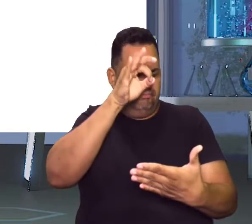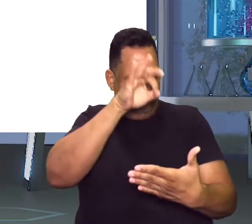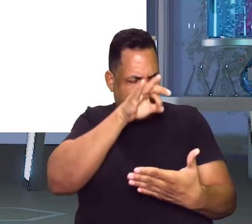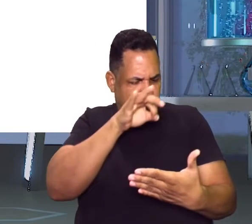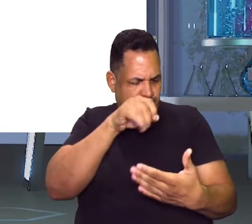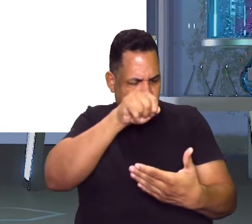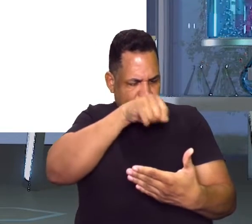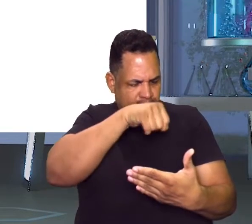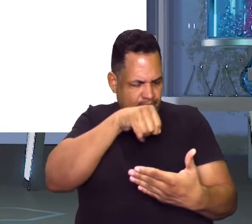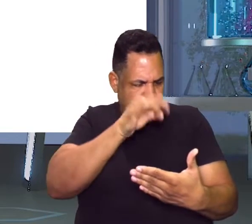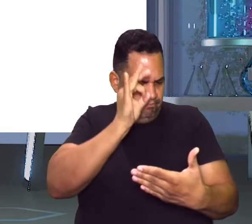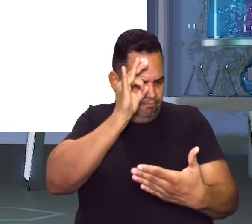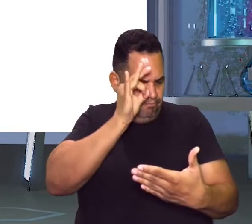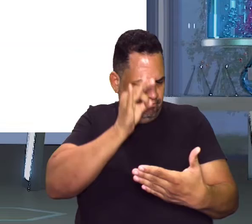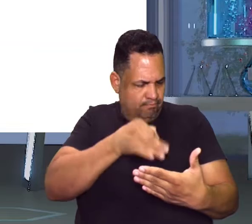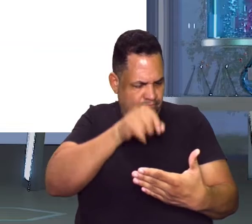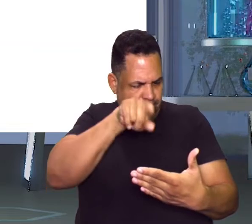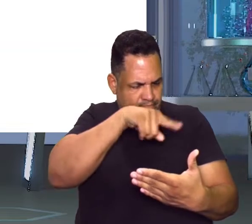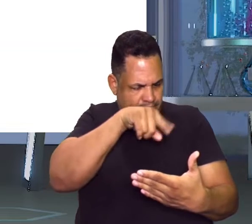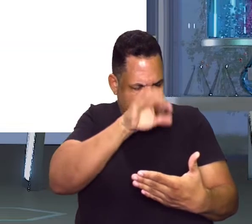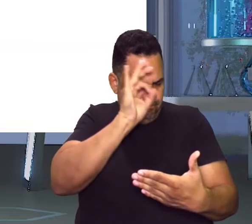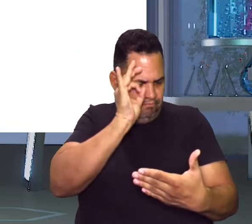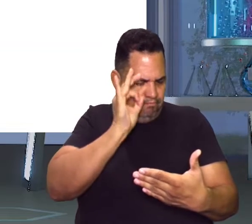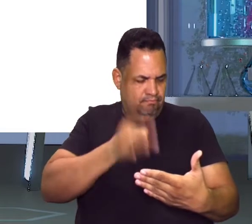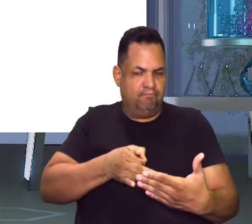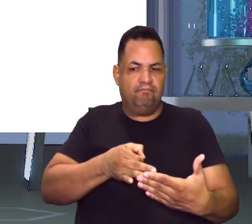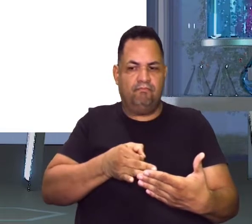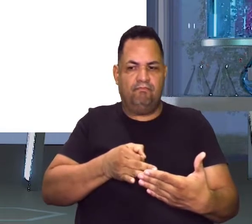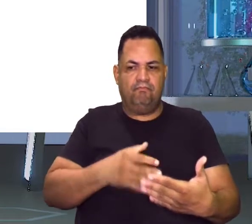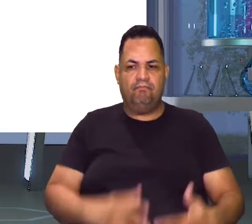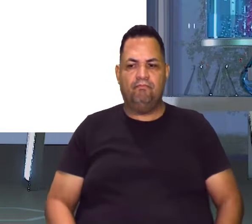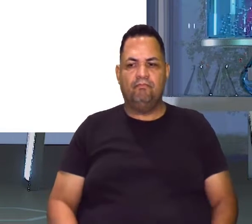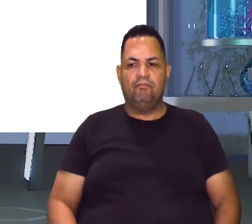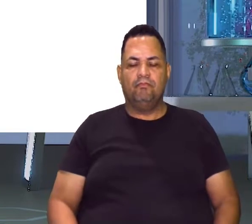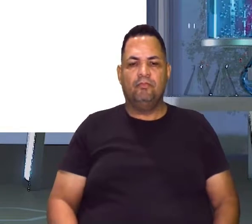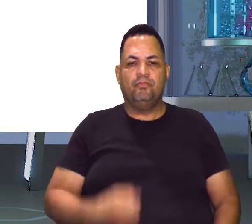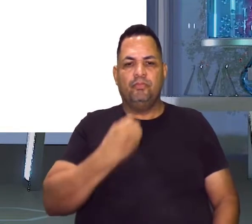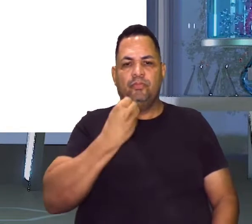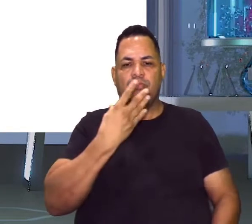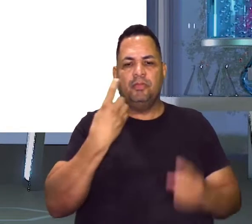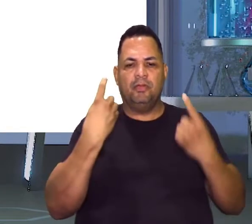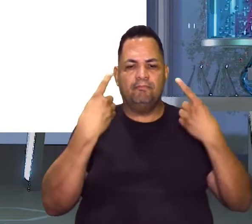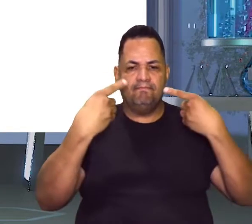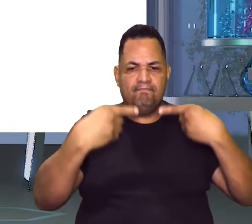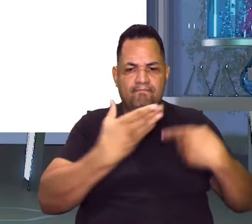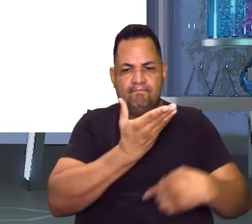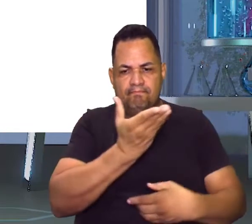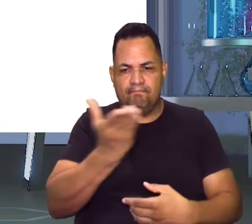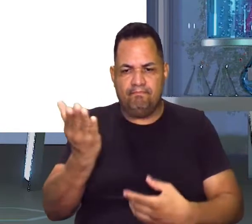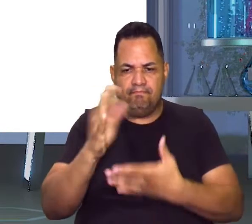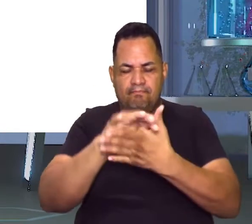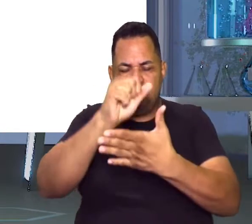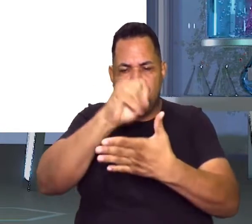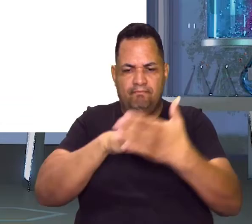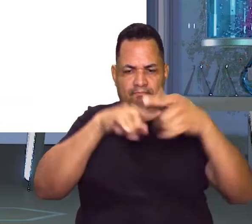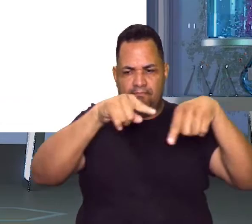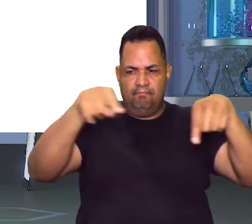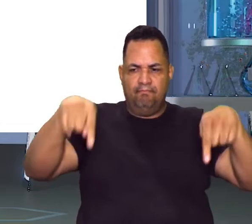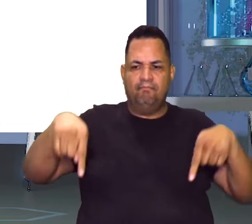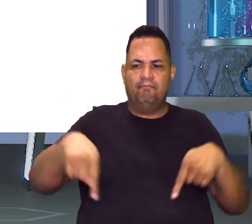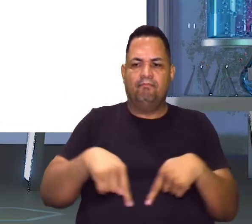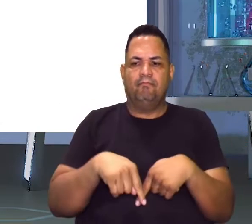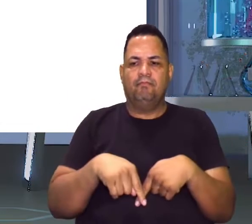certeza que assinalou a alternativa correta, tá bom? Boa sorte para você na atividade de